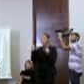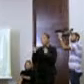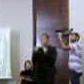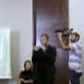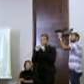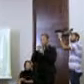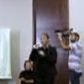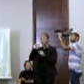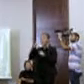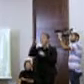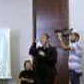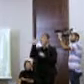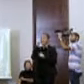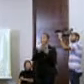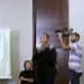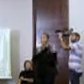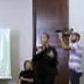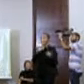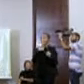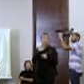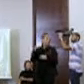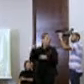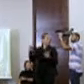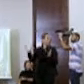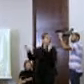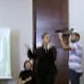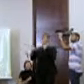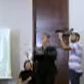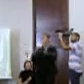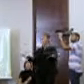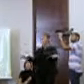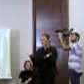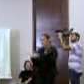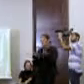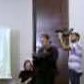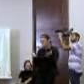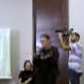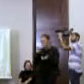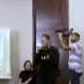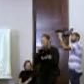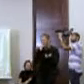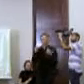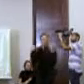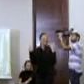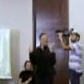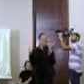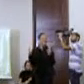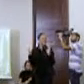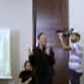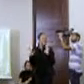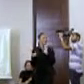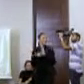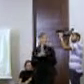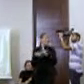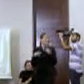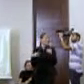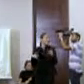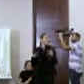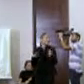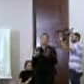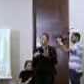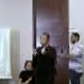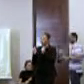sem, especialmente, que a Patrícia Ponte, que acabou de chegar, tivesse a sua enorme dedicação e